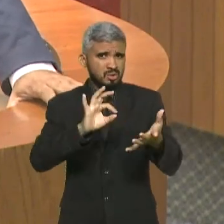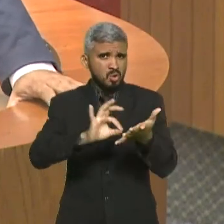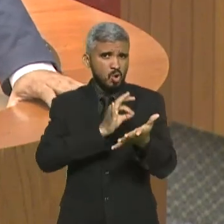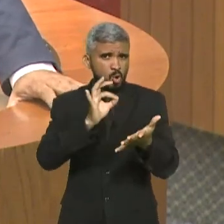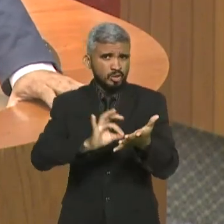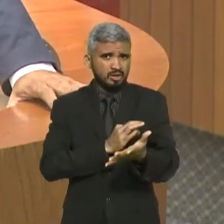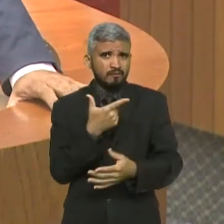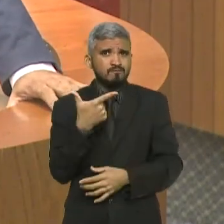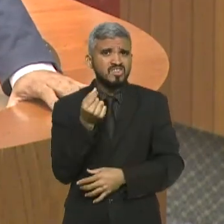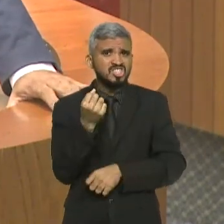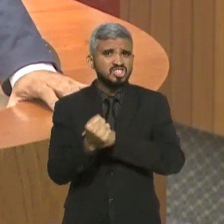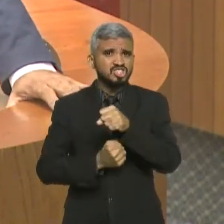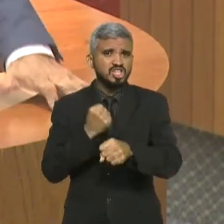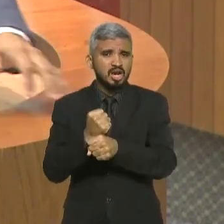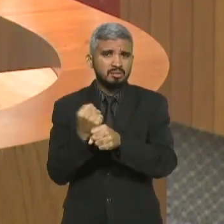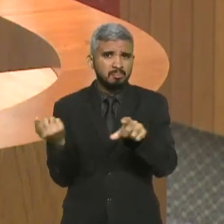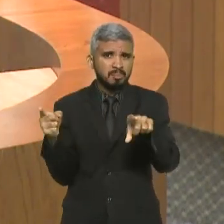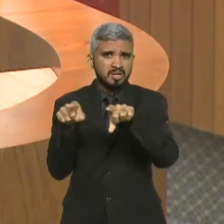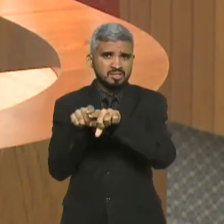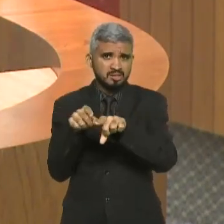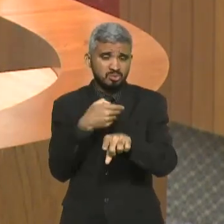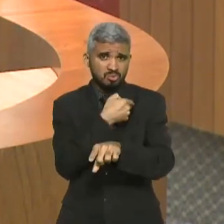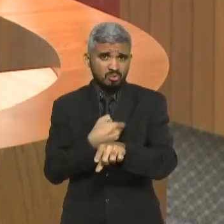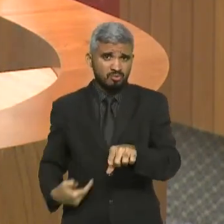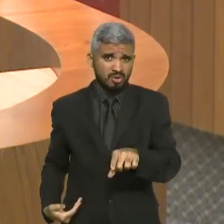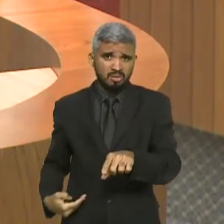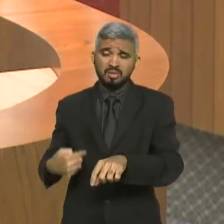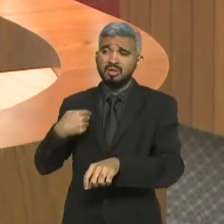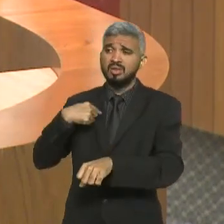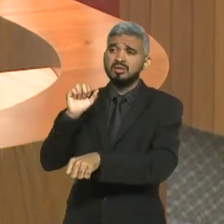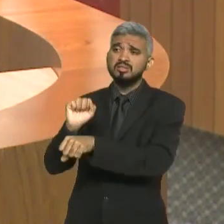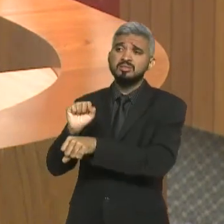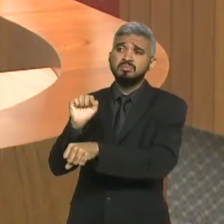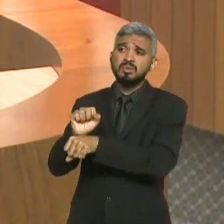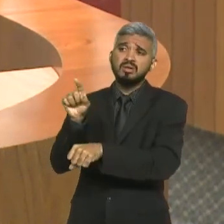com o governo do estado. Com a palavra, o desgoverno Flávio Dino.